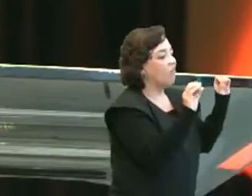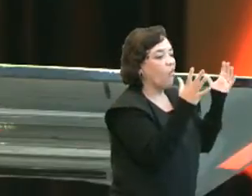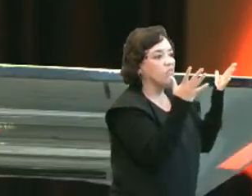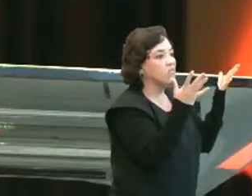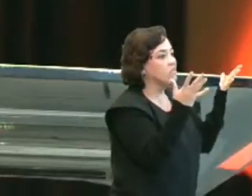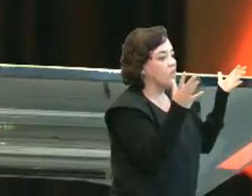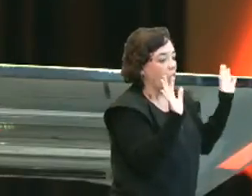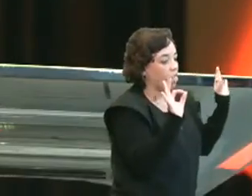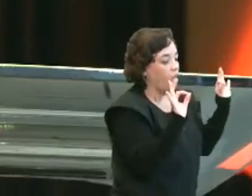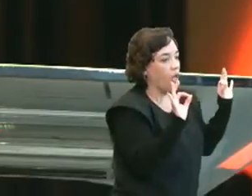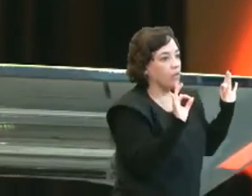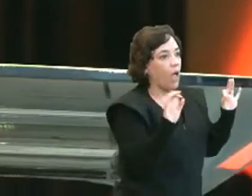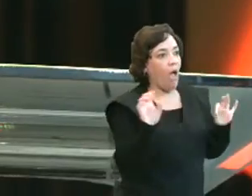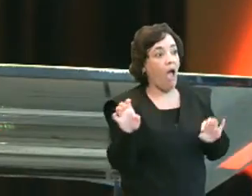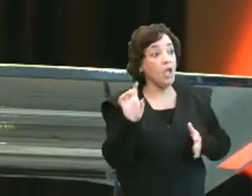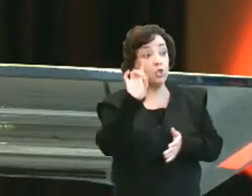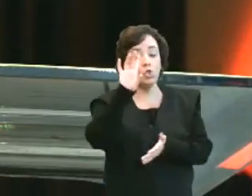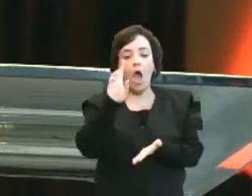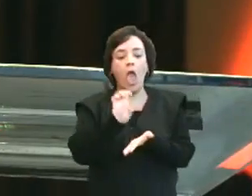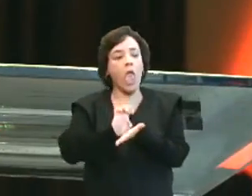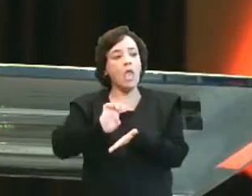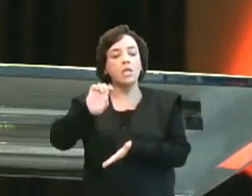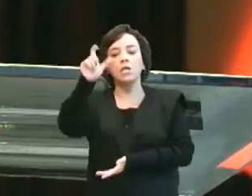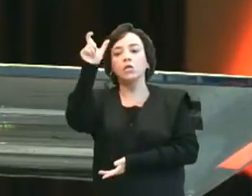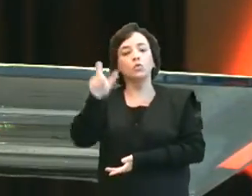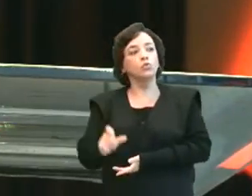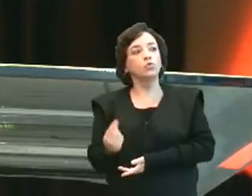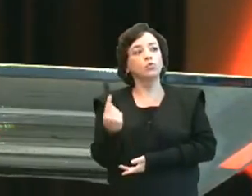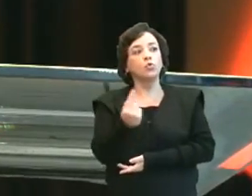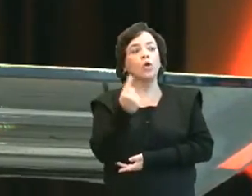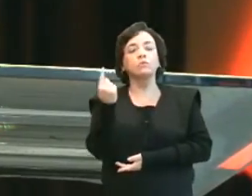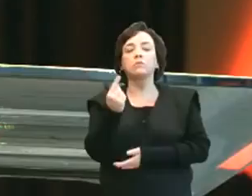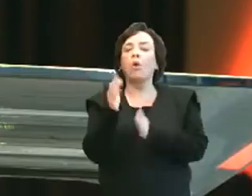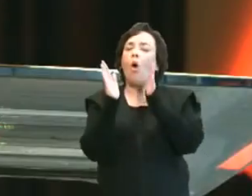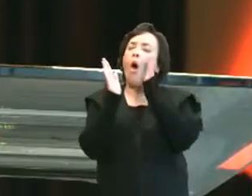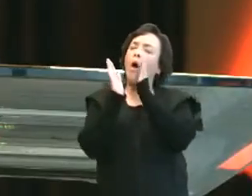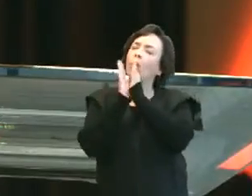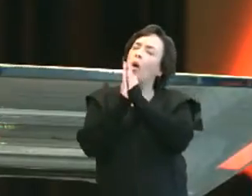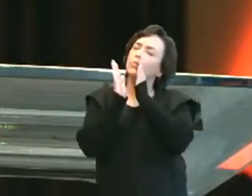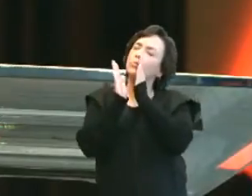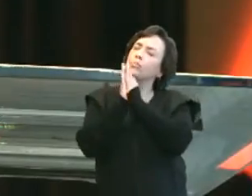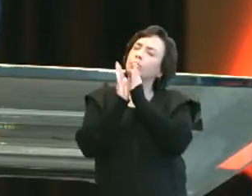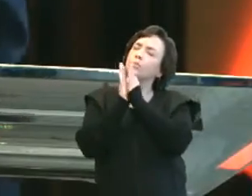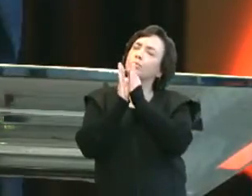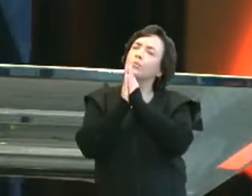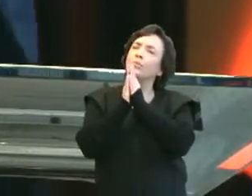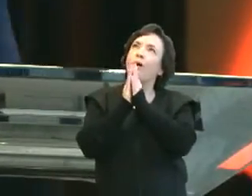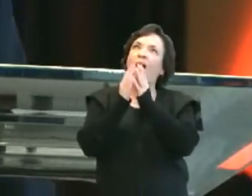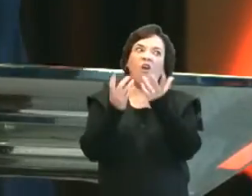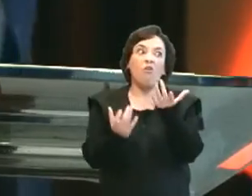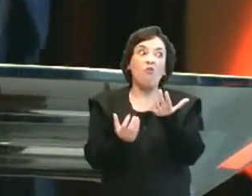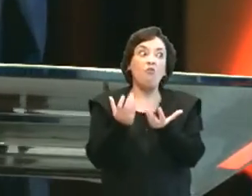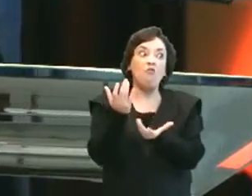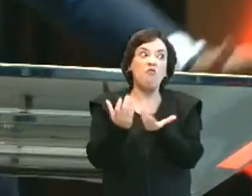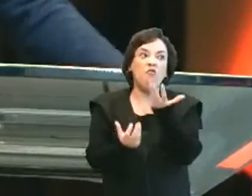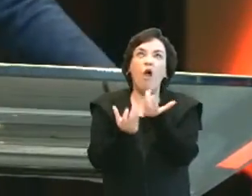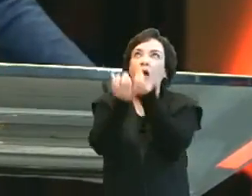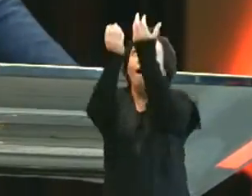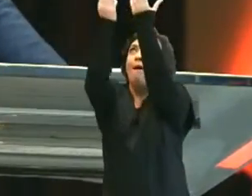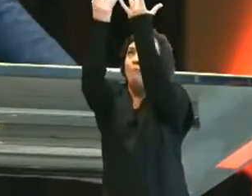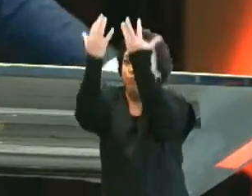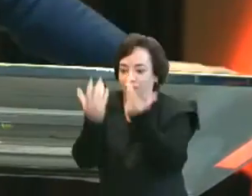vez e fogo cai do céu. O povo se joga no chão e diz: Senhor é Deus, o Senhor é Deus, o Senhor é